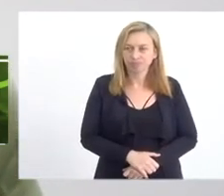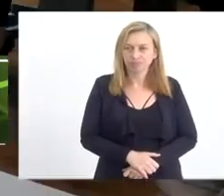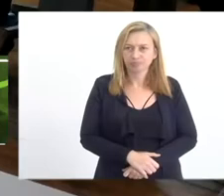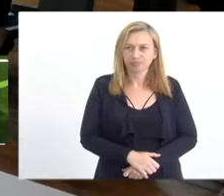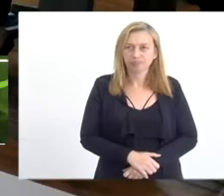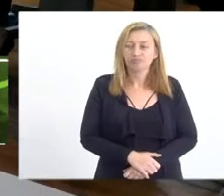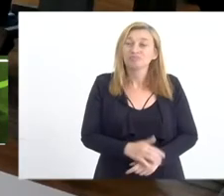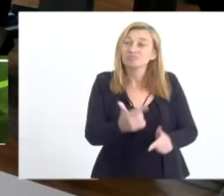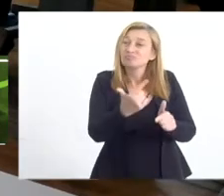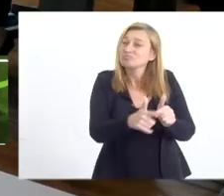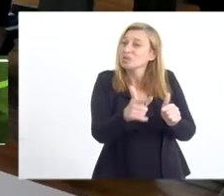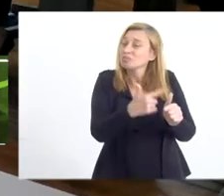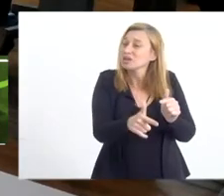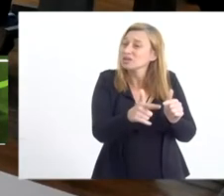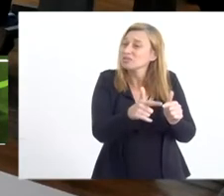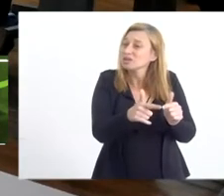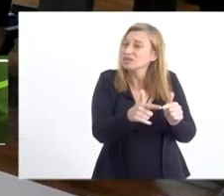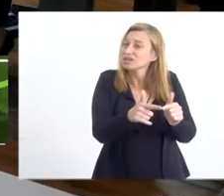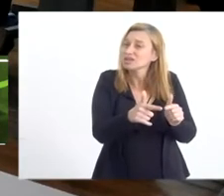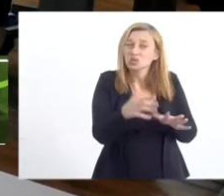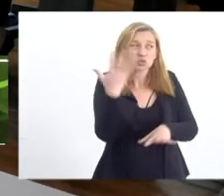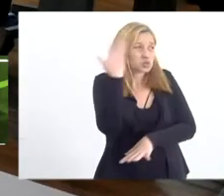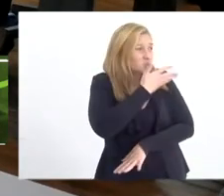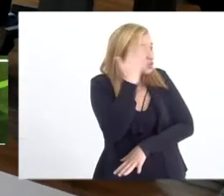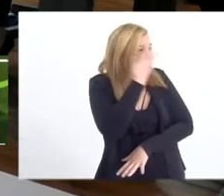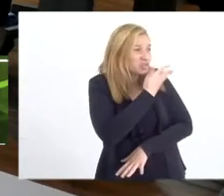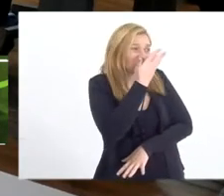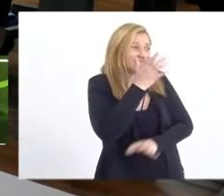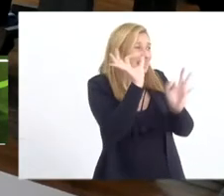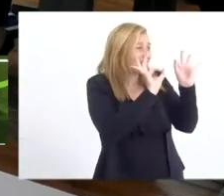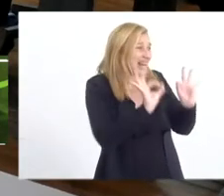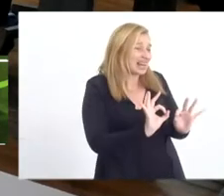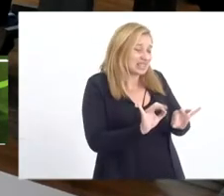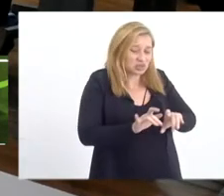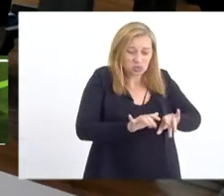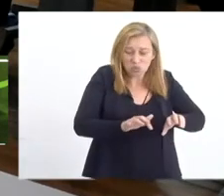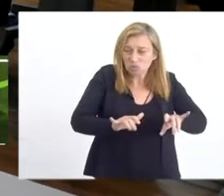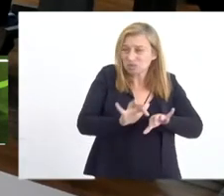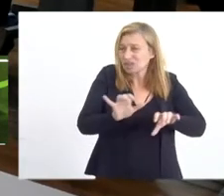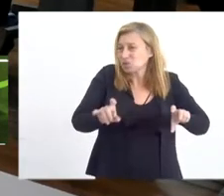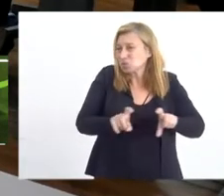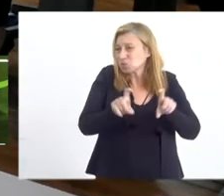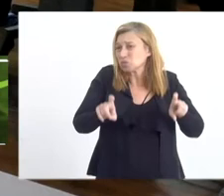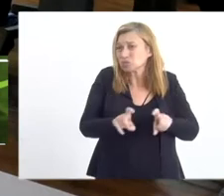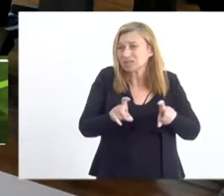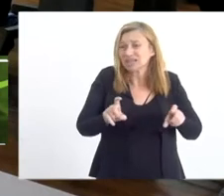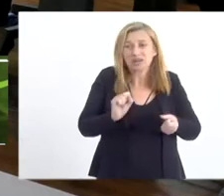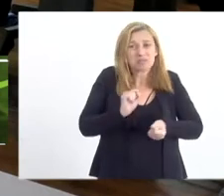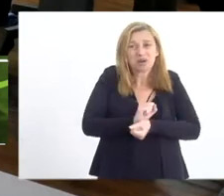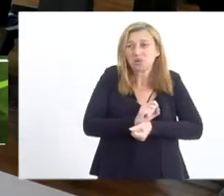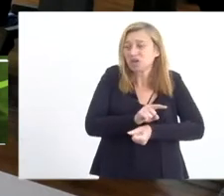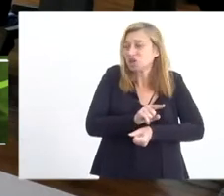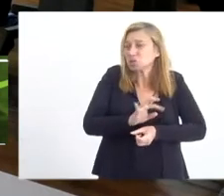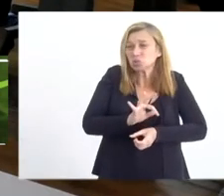O problema é que nem estou vendo mais nada no meu computador. Acho depois que congelou aqui.